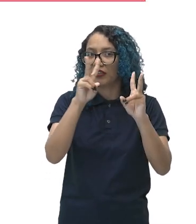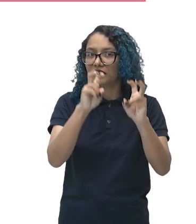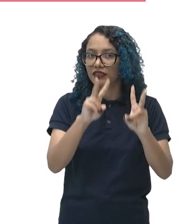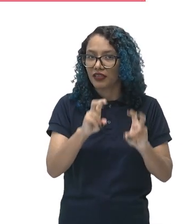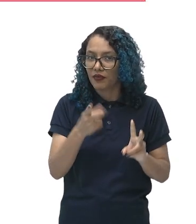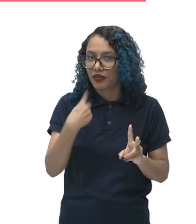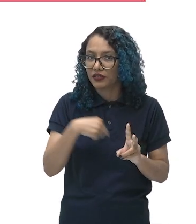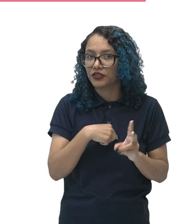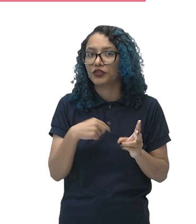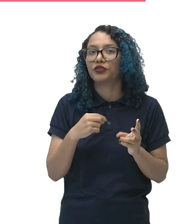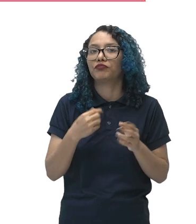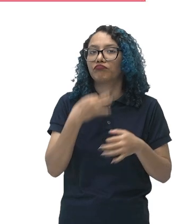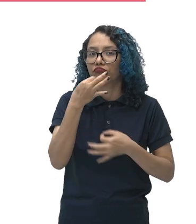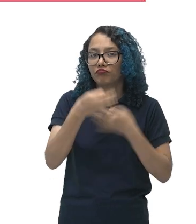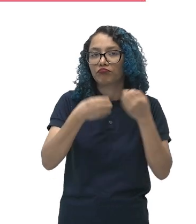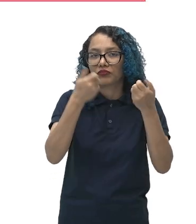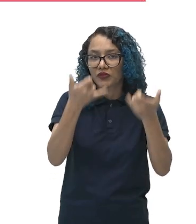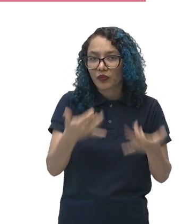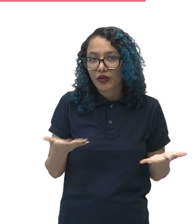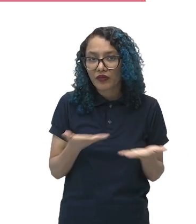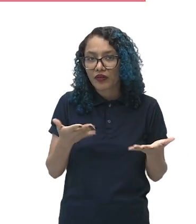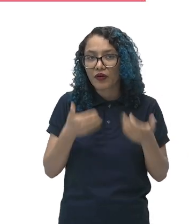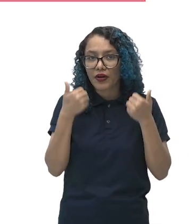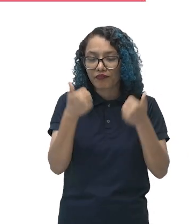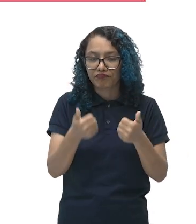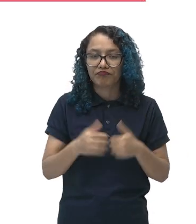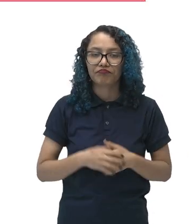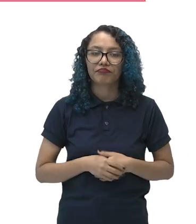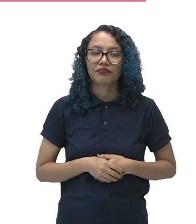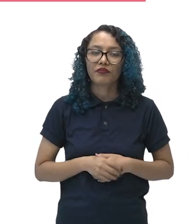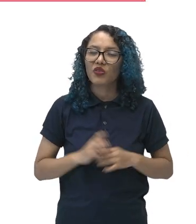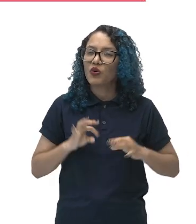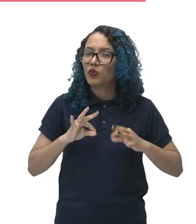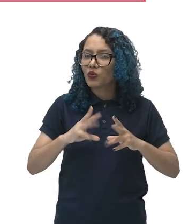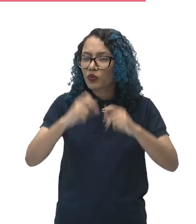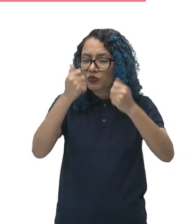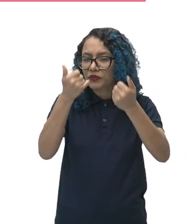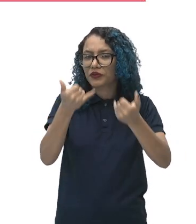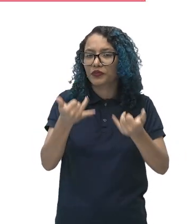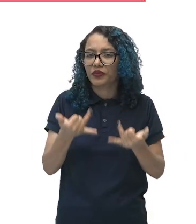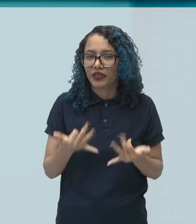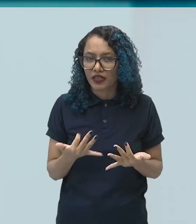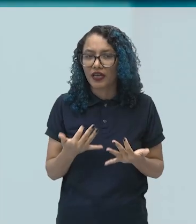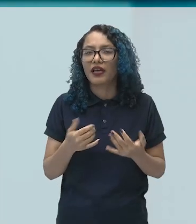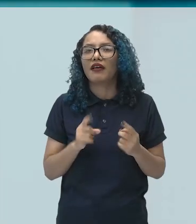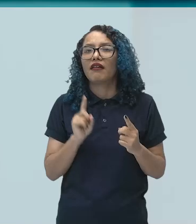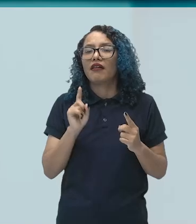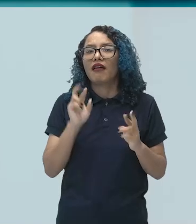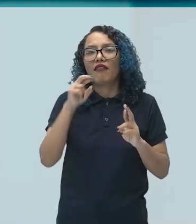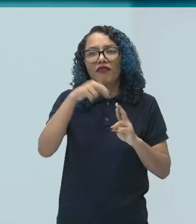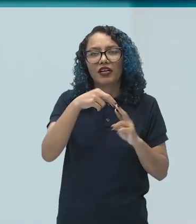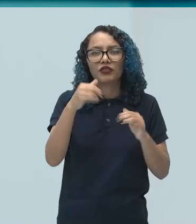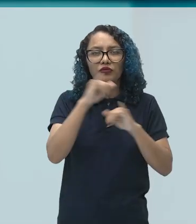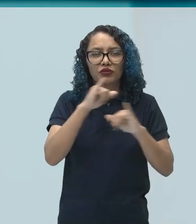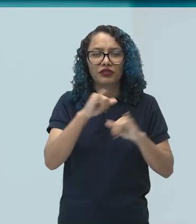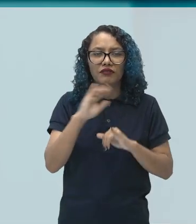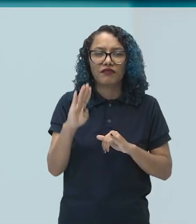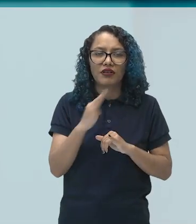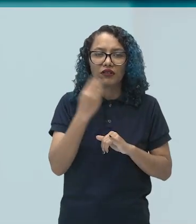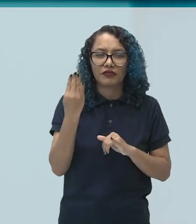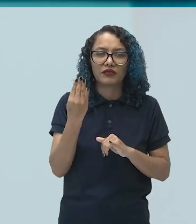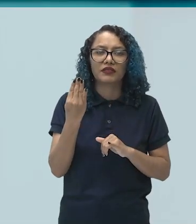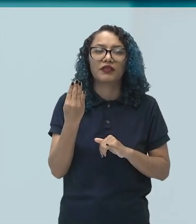estamos comentando aqui agora, tá? Tudo isso que eu comentei com vocês sobre notícia falsa traz para